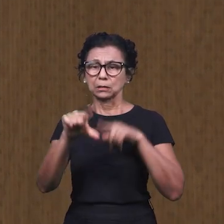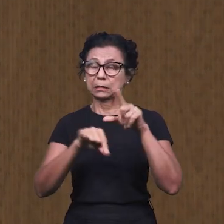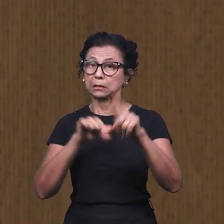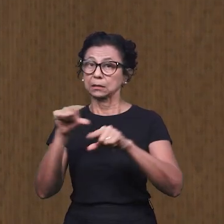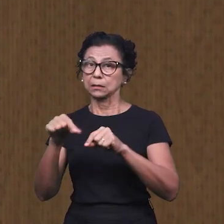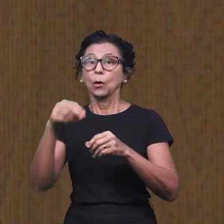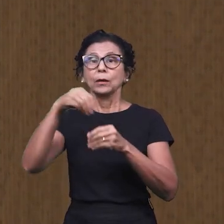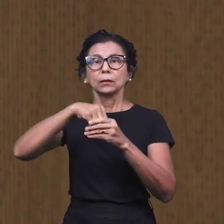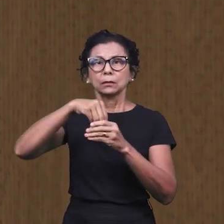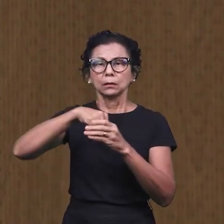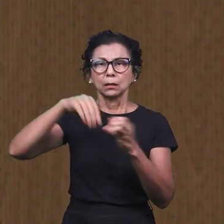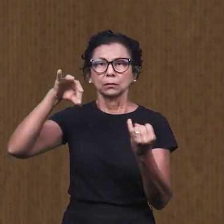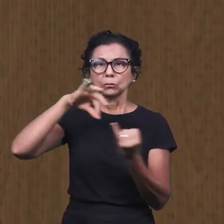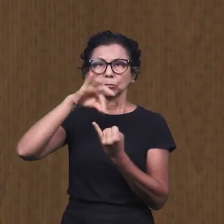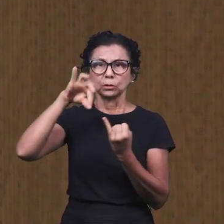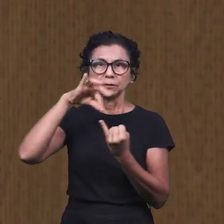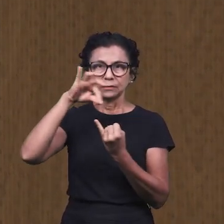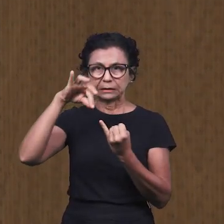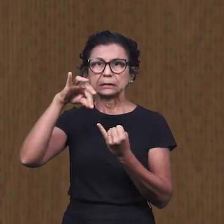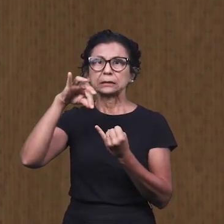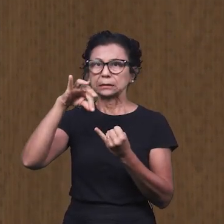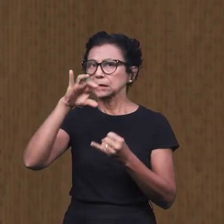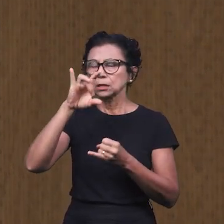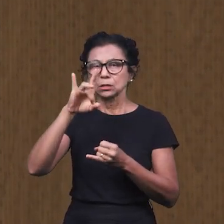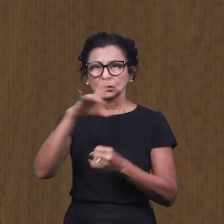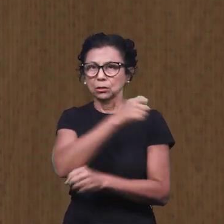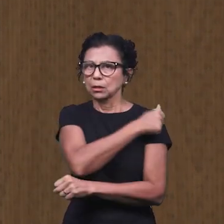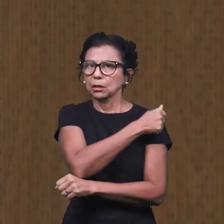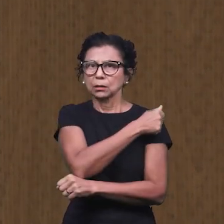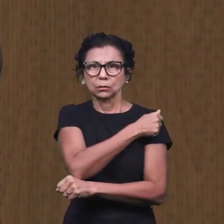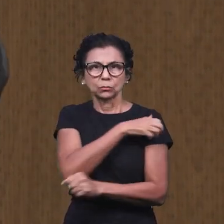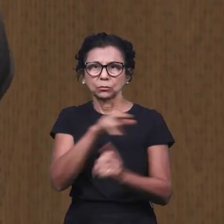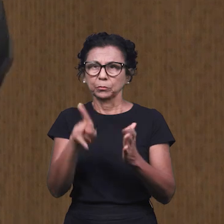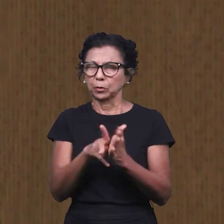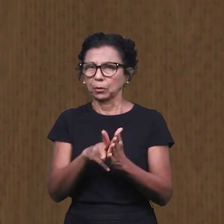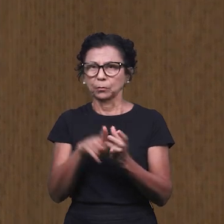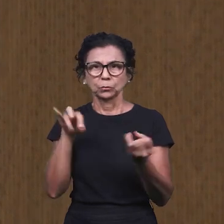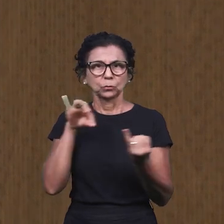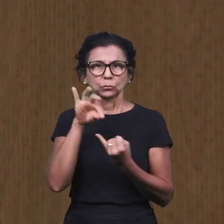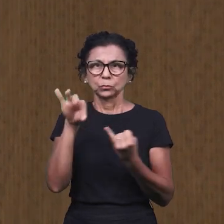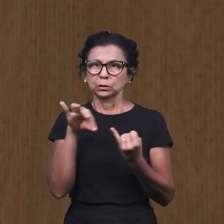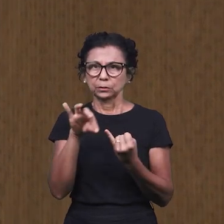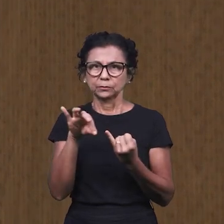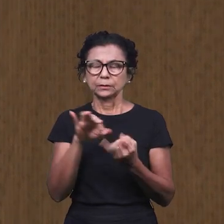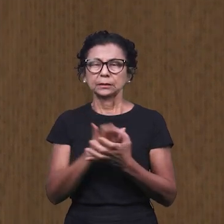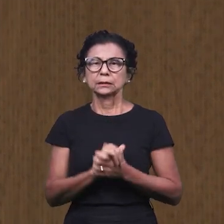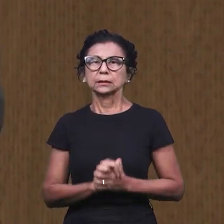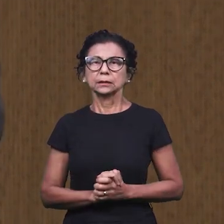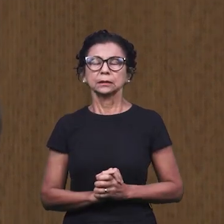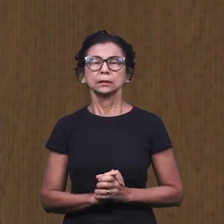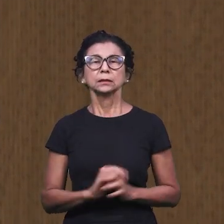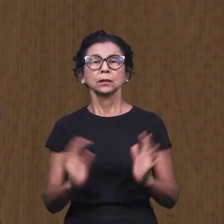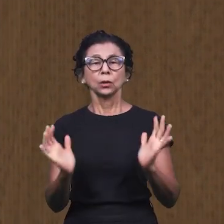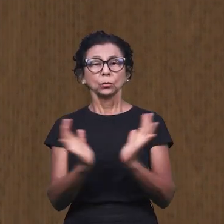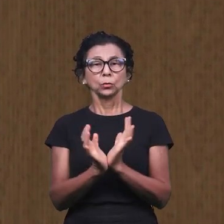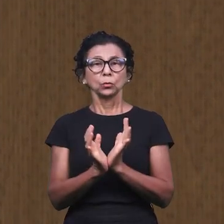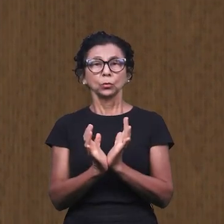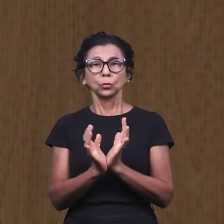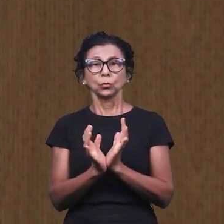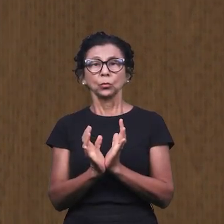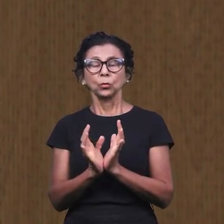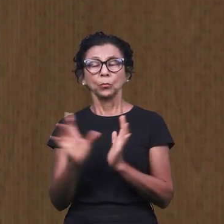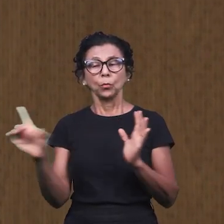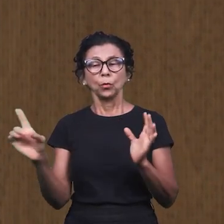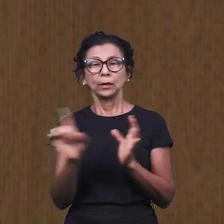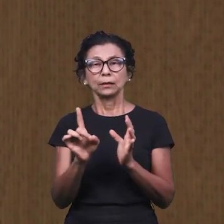Então ele cuida dos equipamentos e das pessoas que cuidam dos equipamentos. Tipo o técnico, o engenheiro, aí ele vai